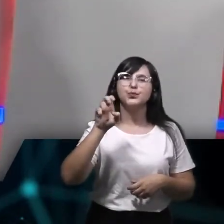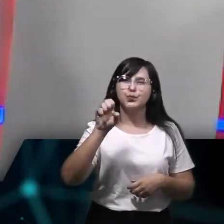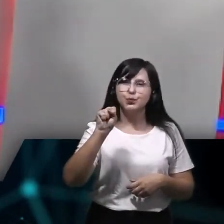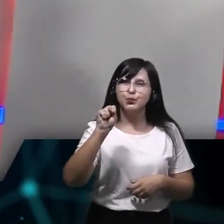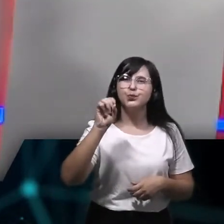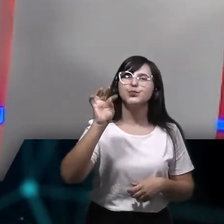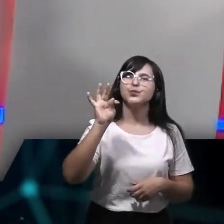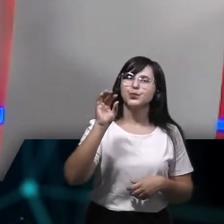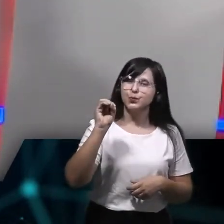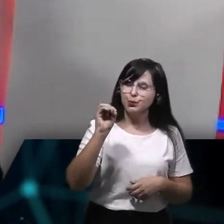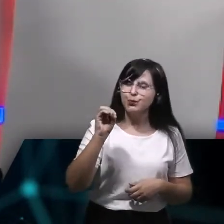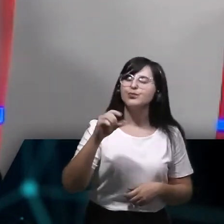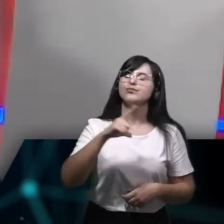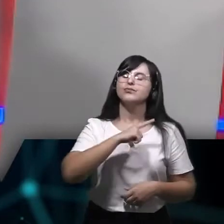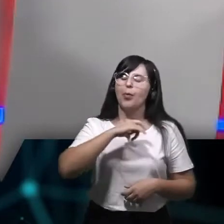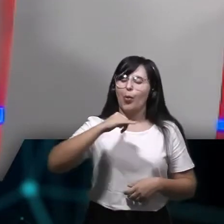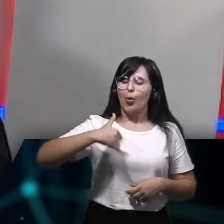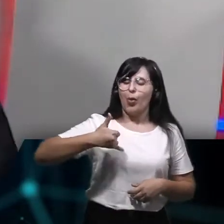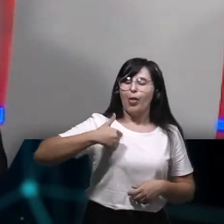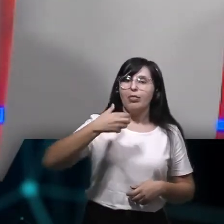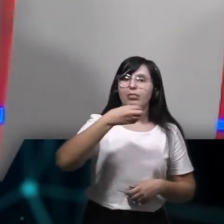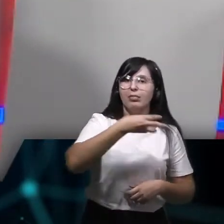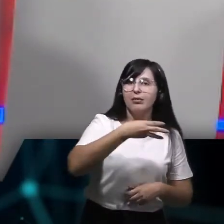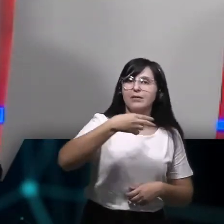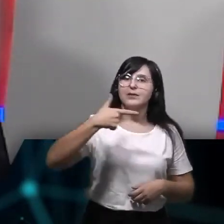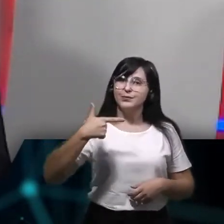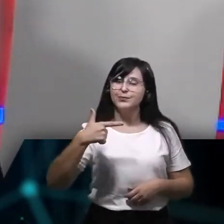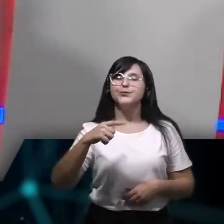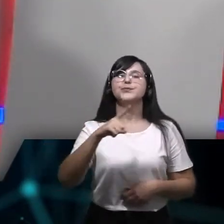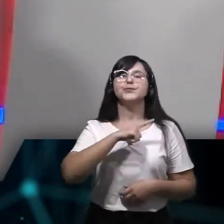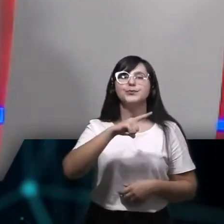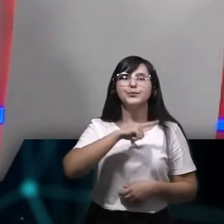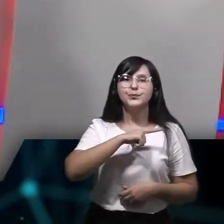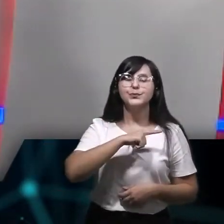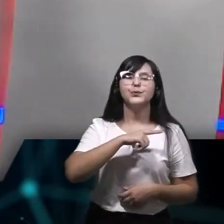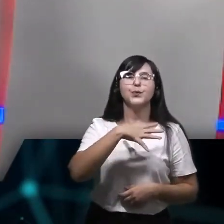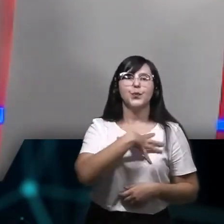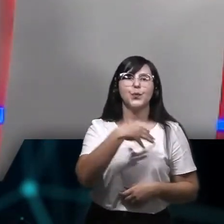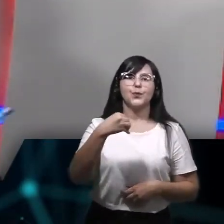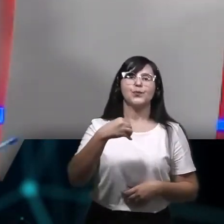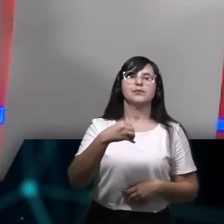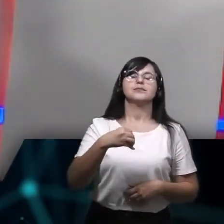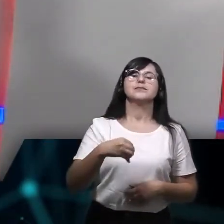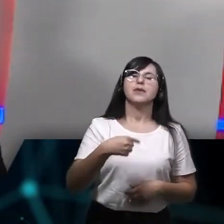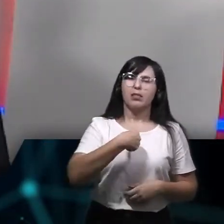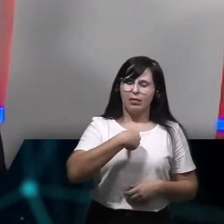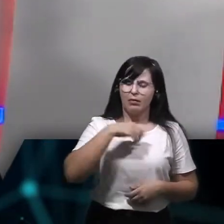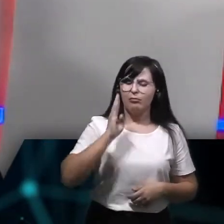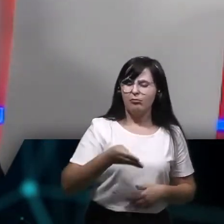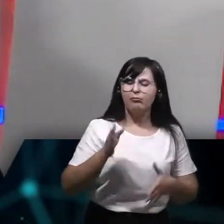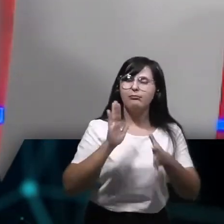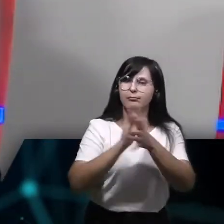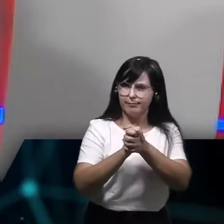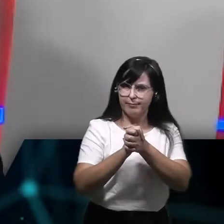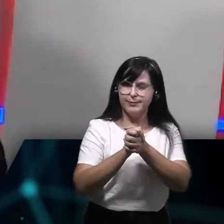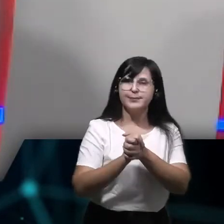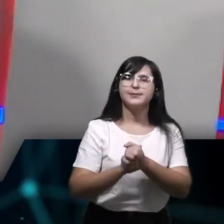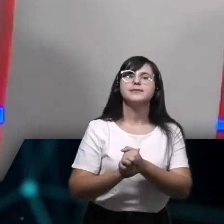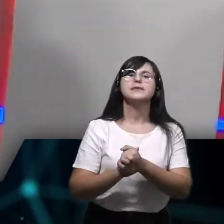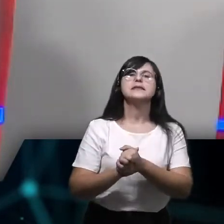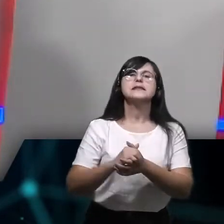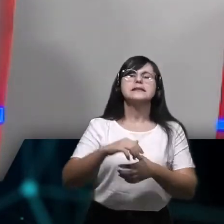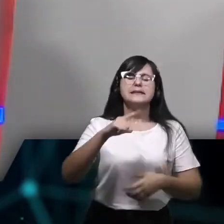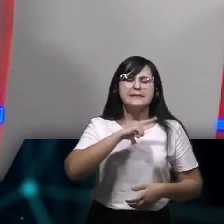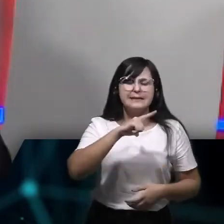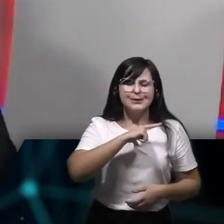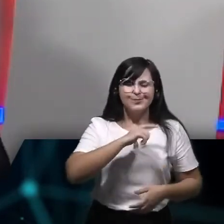tenho um menino lindo chamado Miguel, tá certo? Estou nessa disputa, numa briga de titãs, certo? Com meus adversários, mas com muita